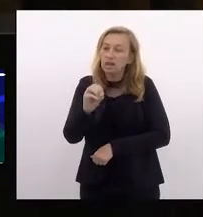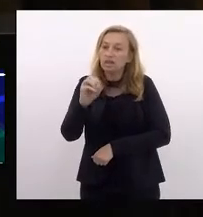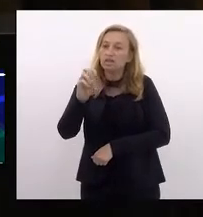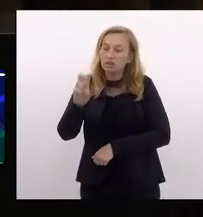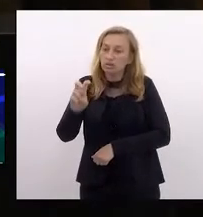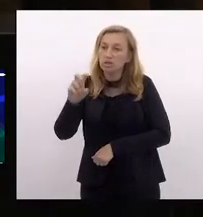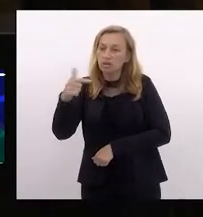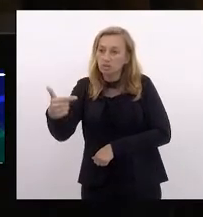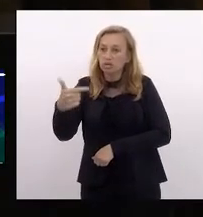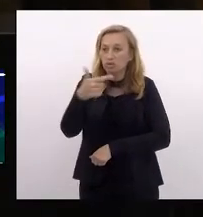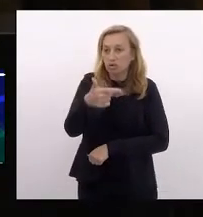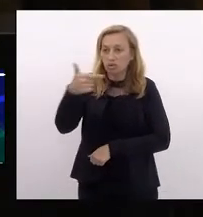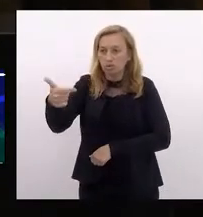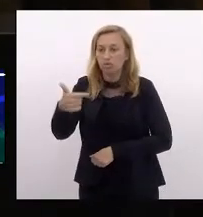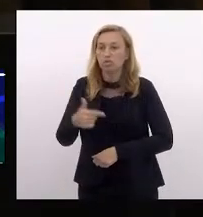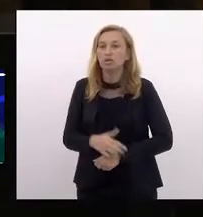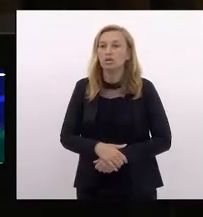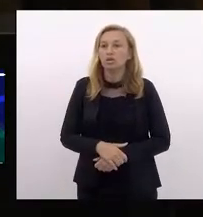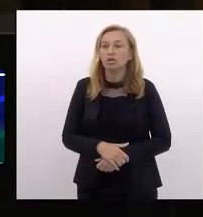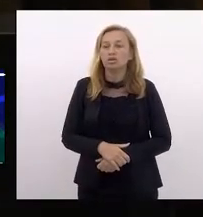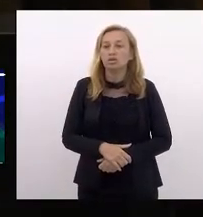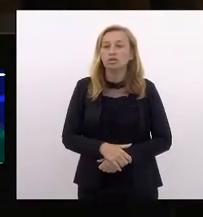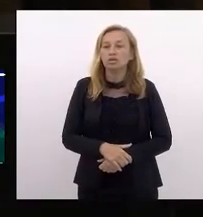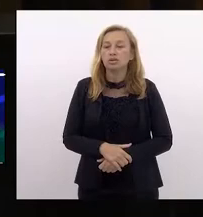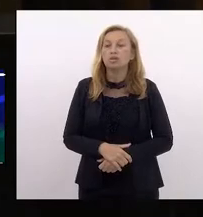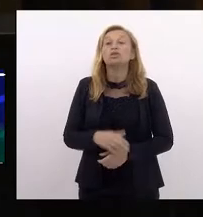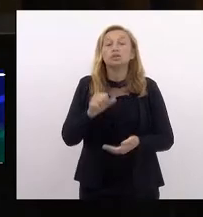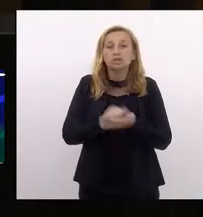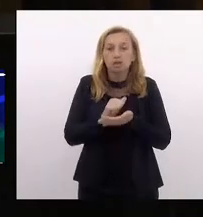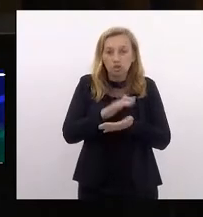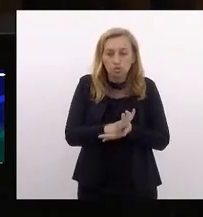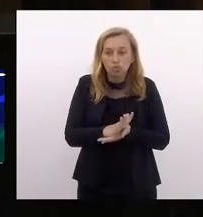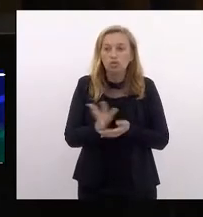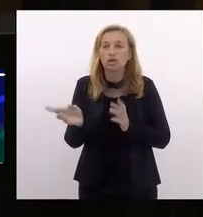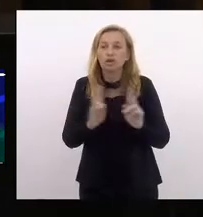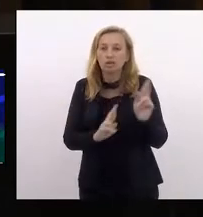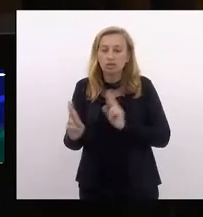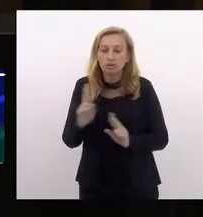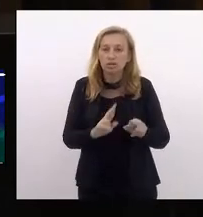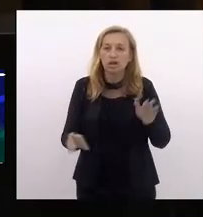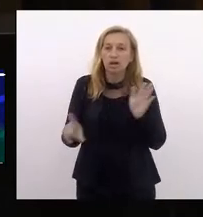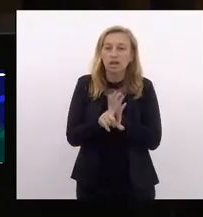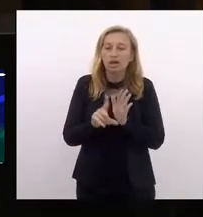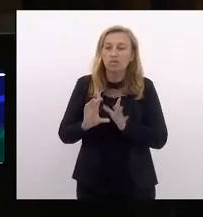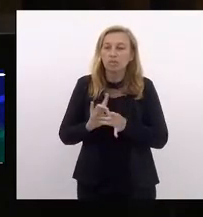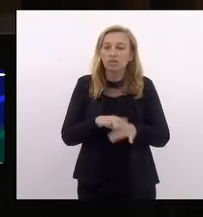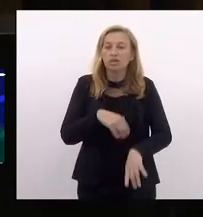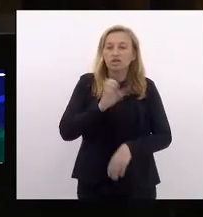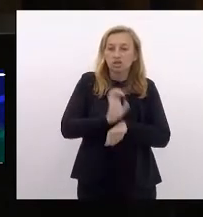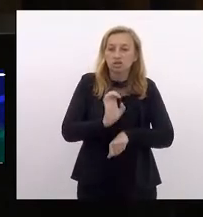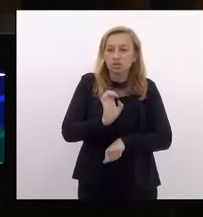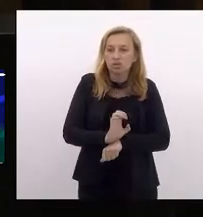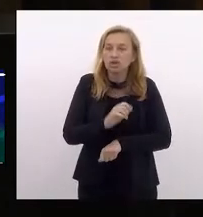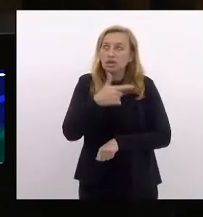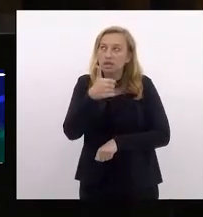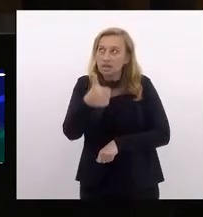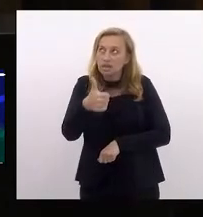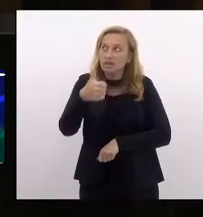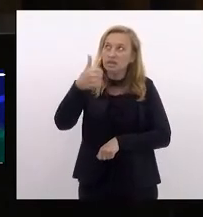4.152 de 2002 e dá diminutas relativa a lei complementar Estadual